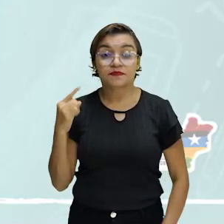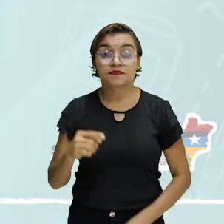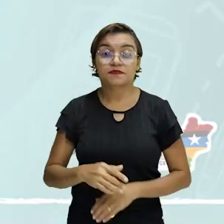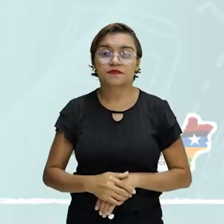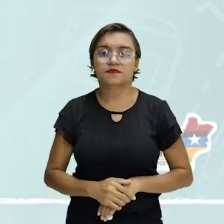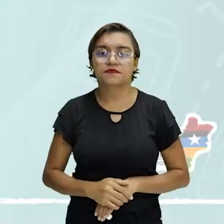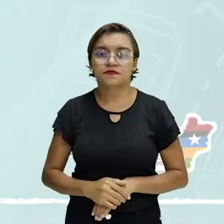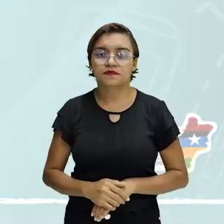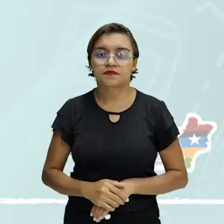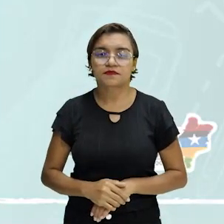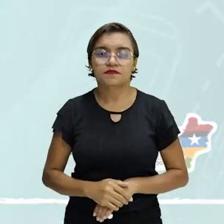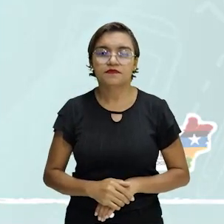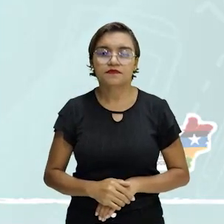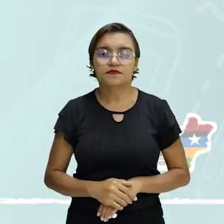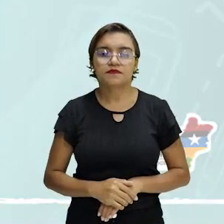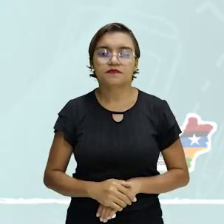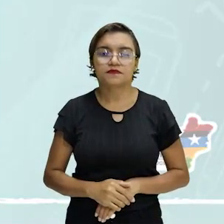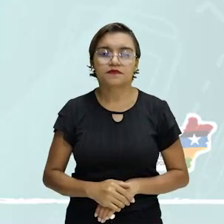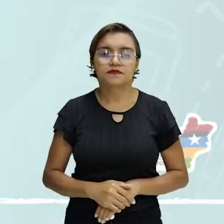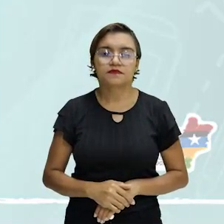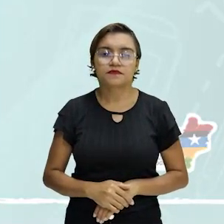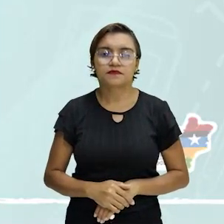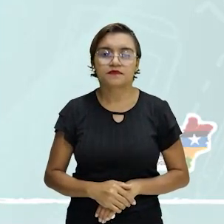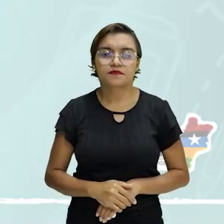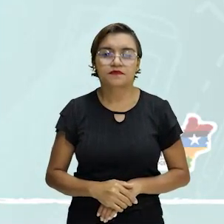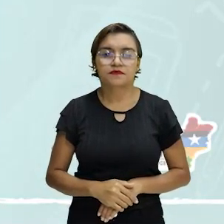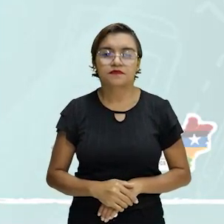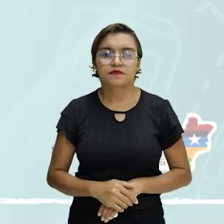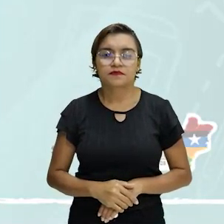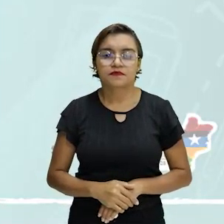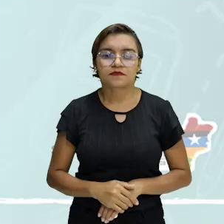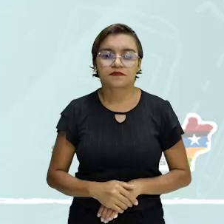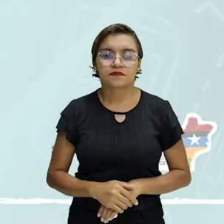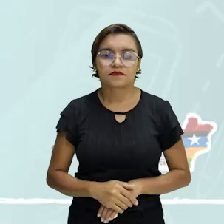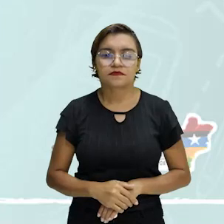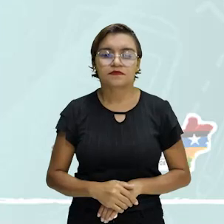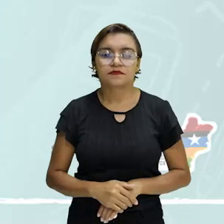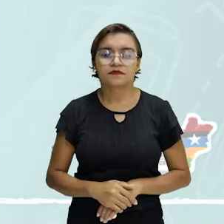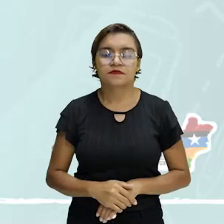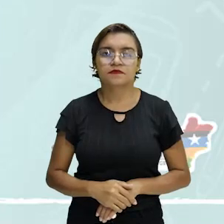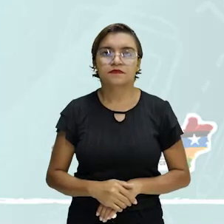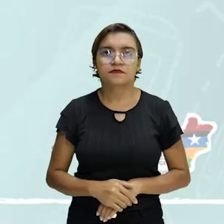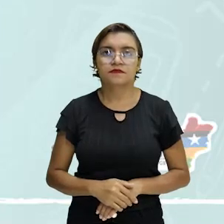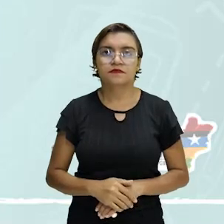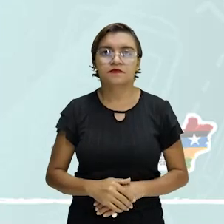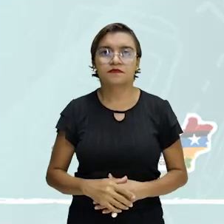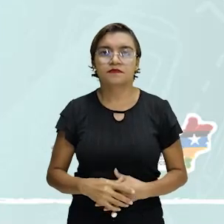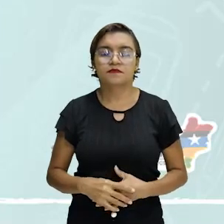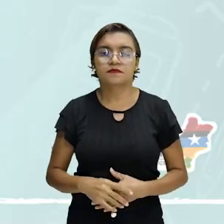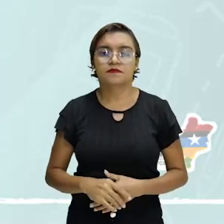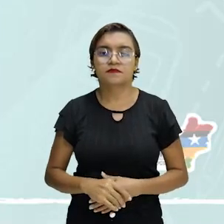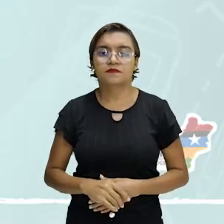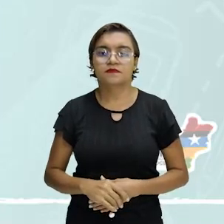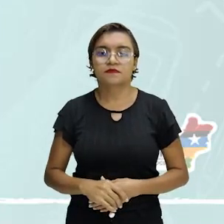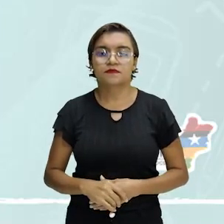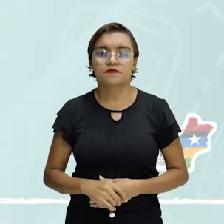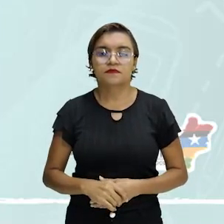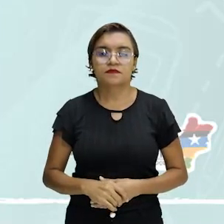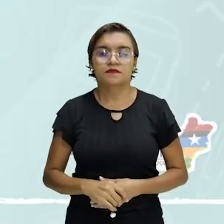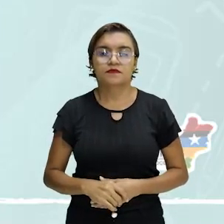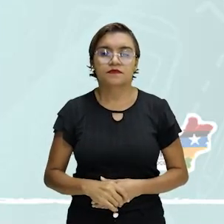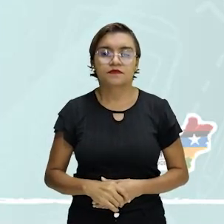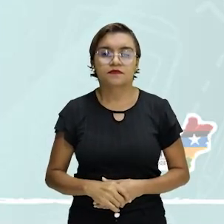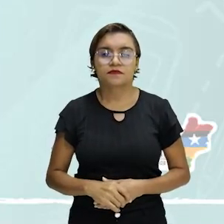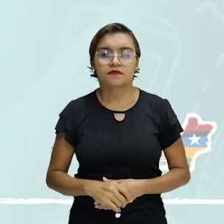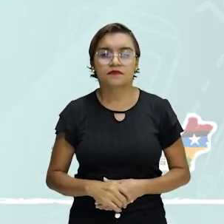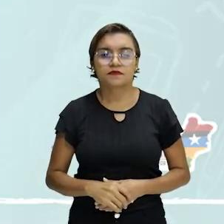fazer filmes fotográficos é preparada adicionando-se uma solução de nitrato de prata então nitrato